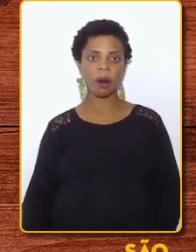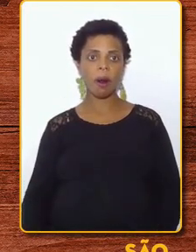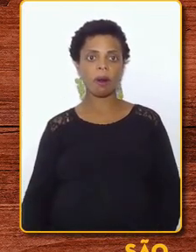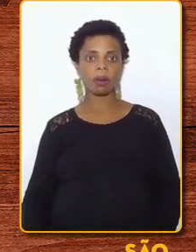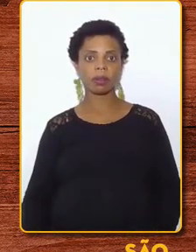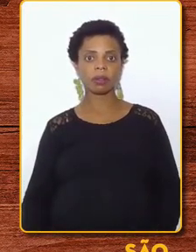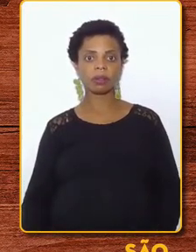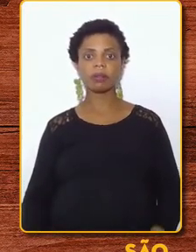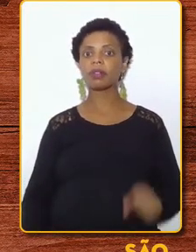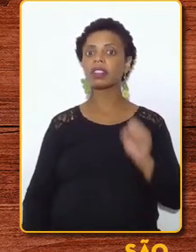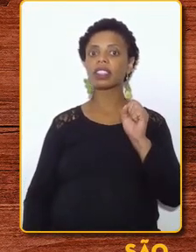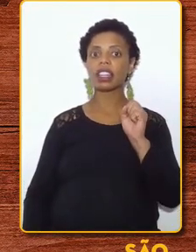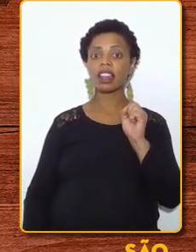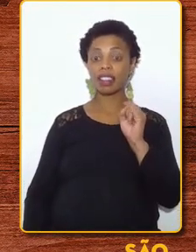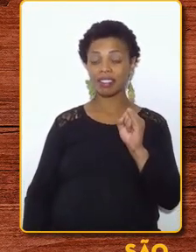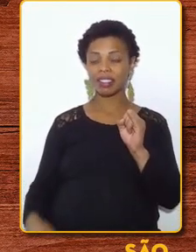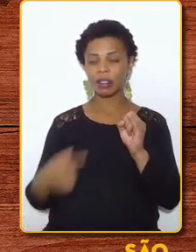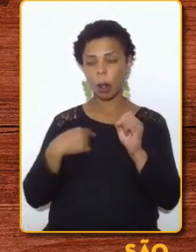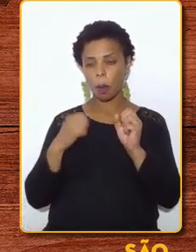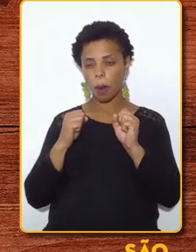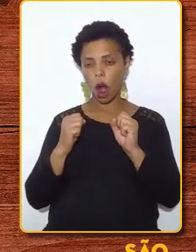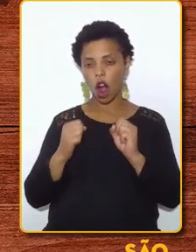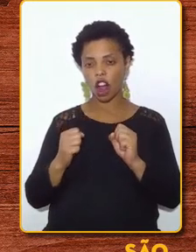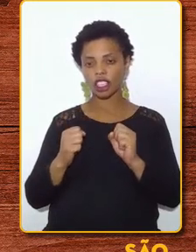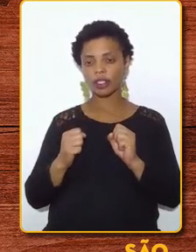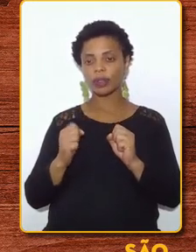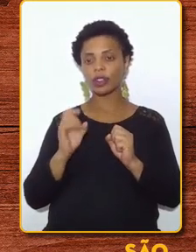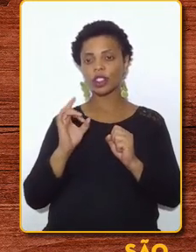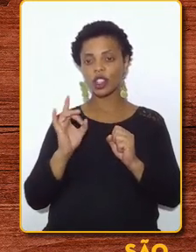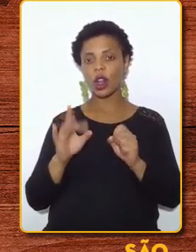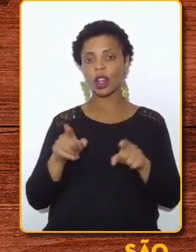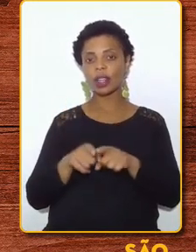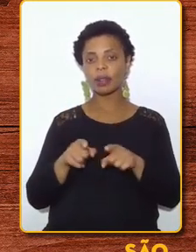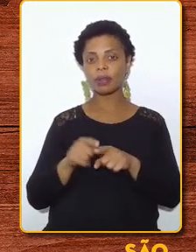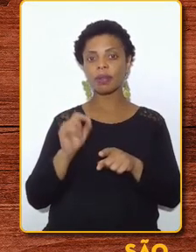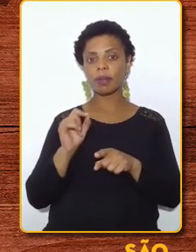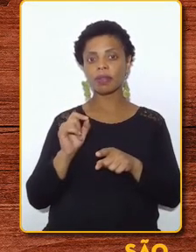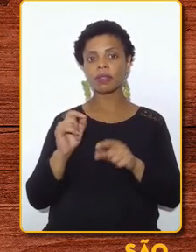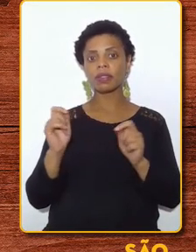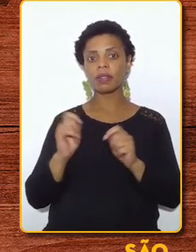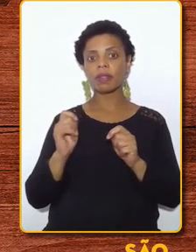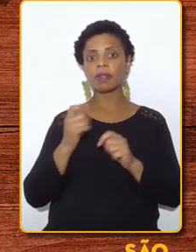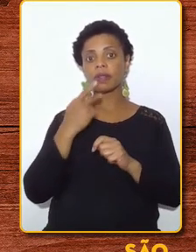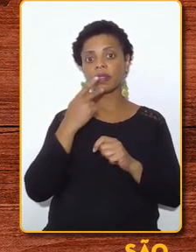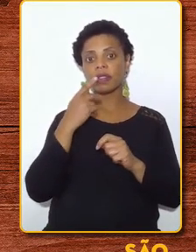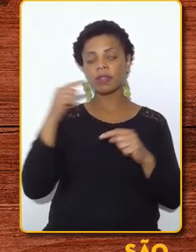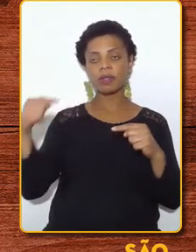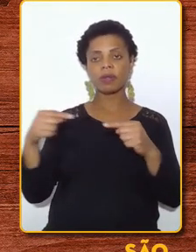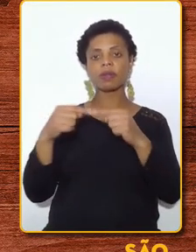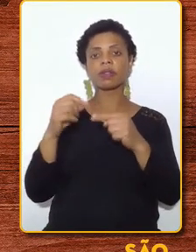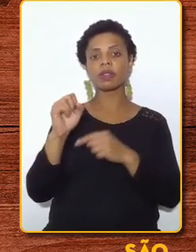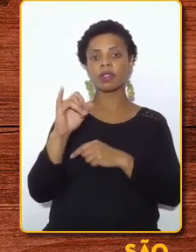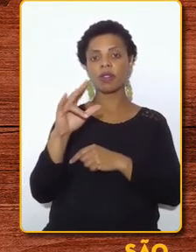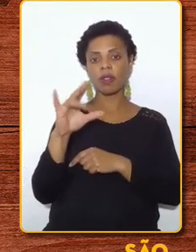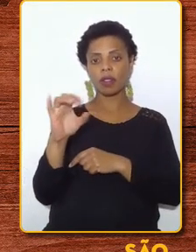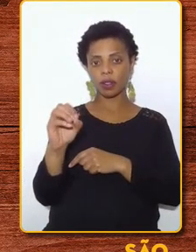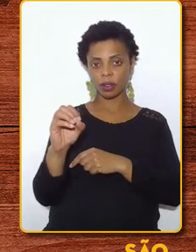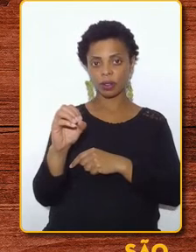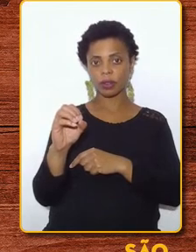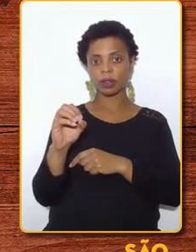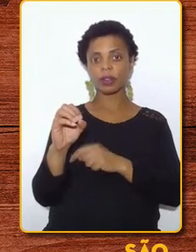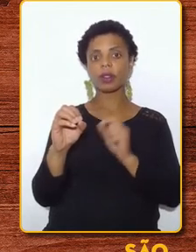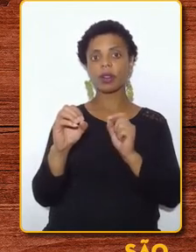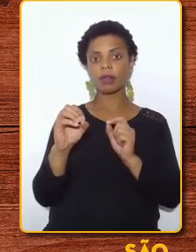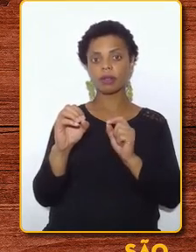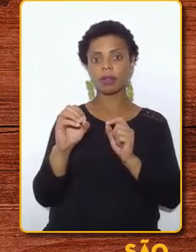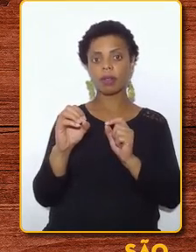você me permite, que é bem claro. Destacado também fazer jus ao Silvio Tendley, né? Que é, e o